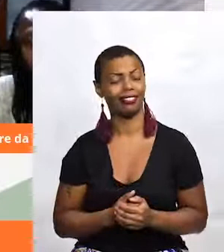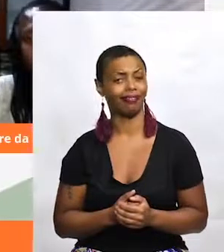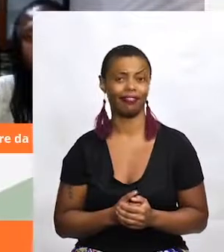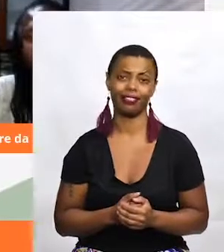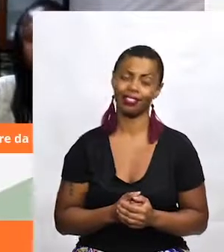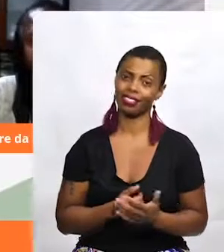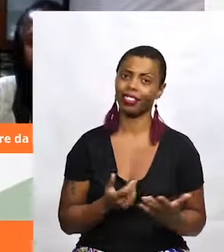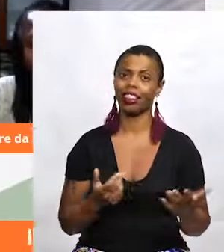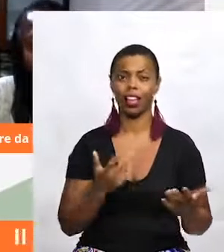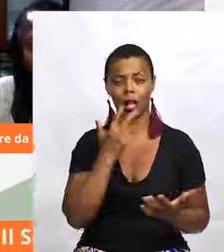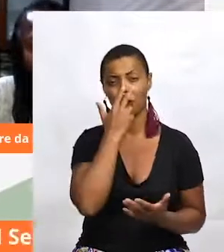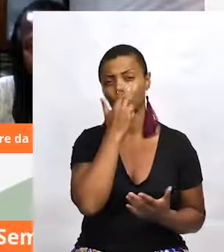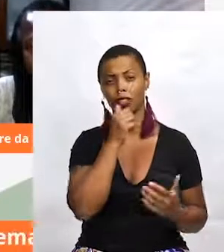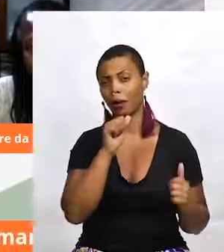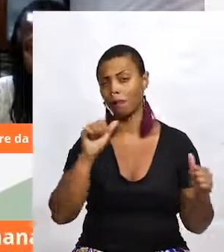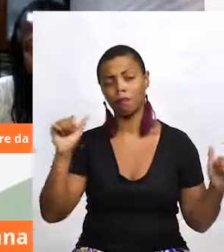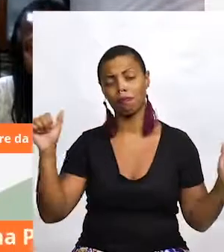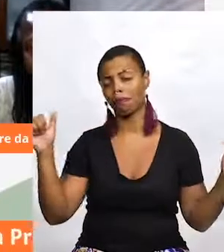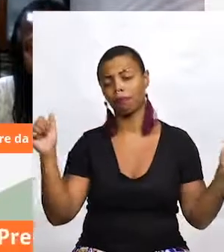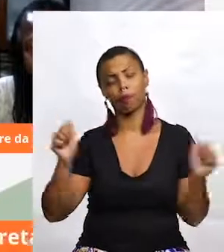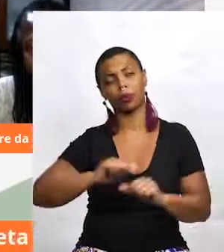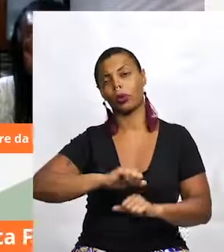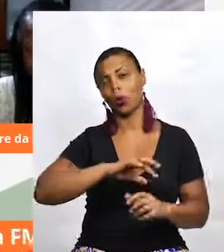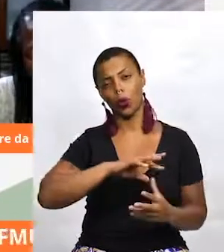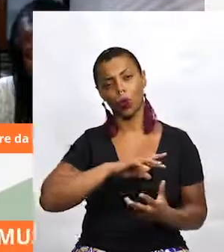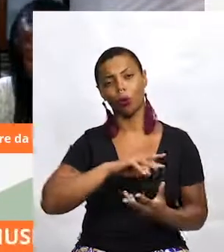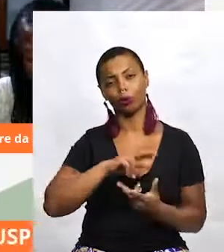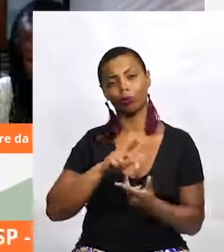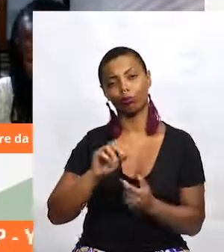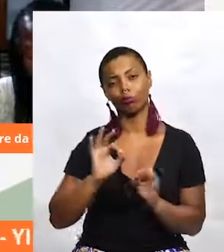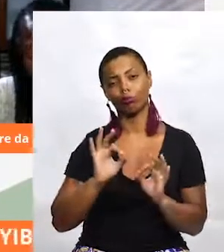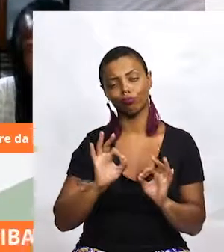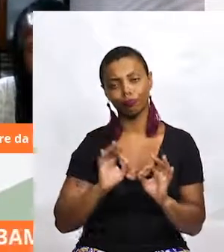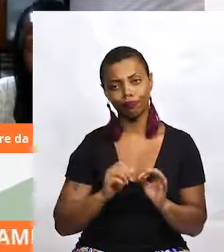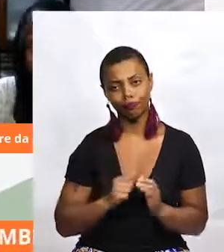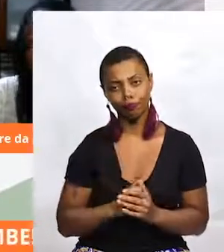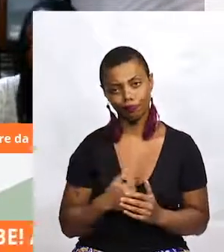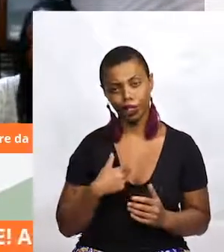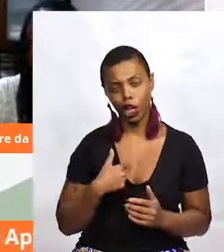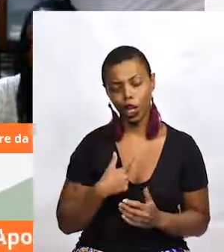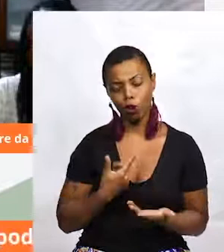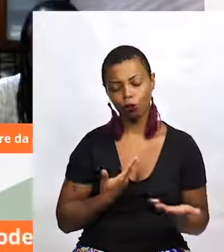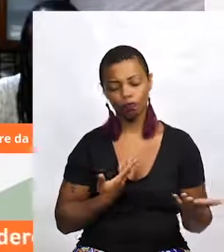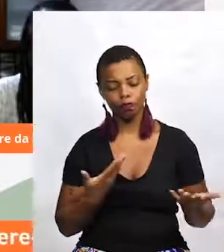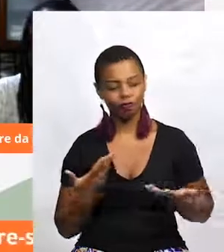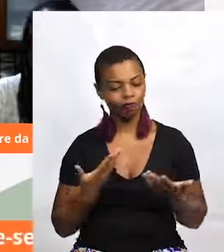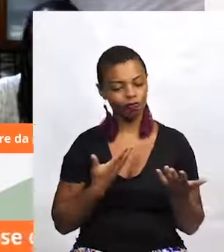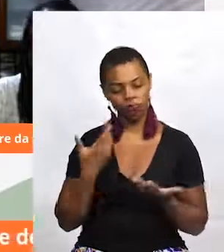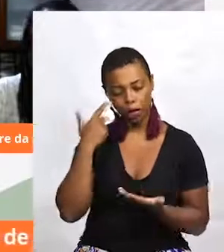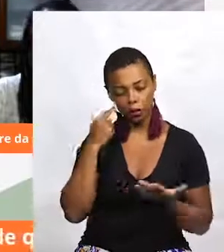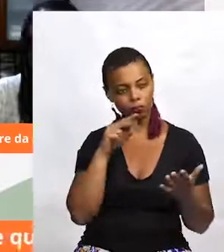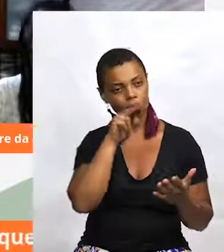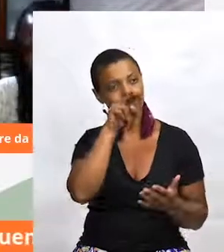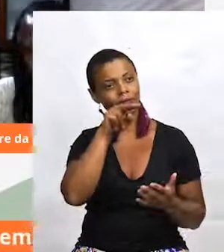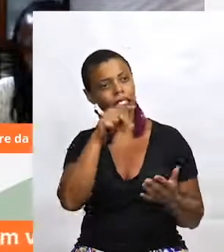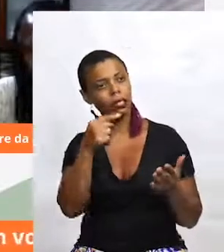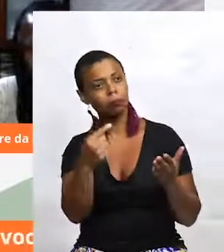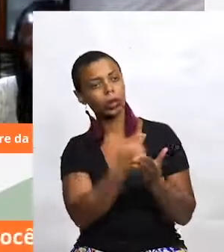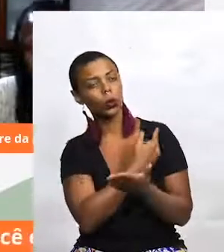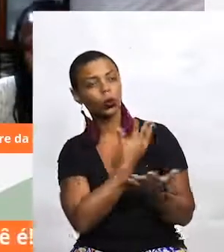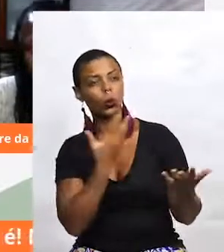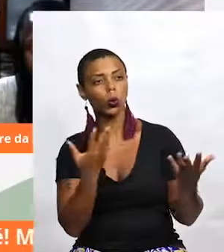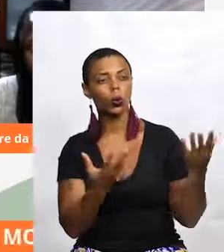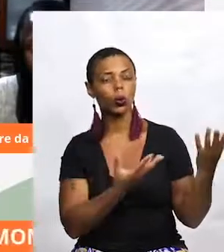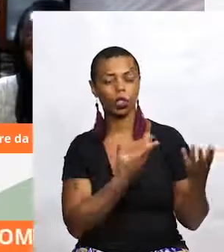É assim, acho que é o pior cenário que a gente gostaria de ter, né? Eu tô aqui pensando nessa pergunta e vou aproveitar a